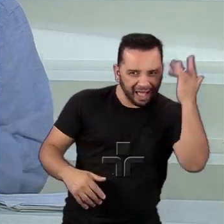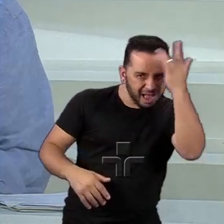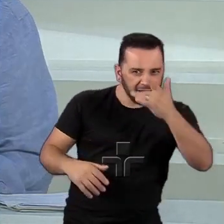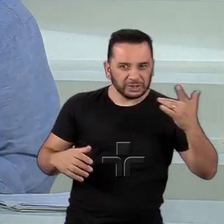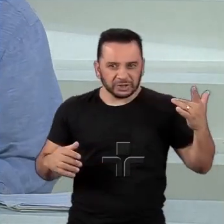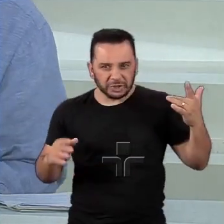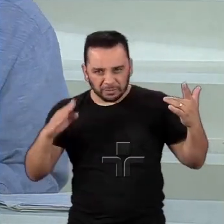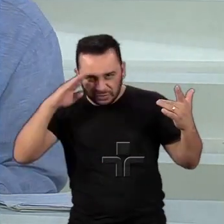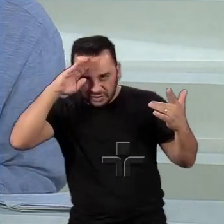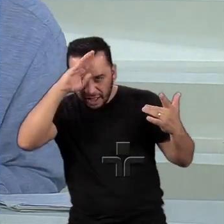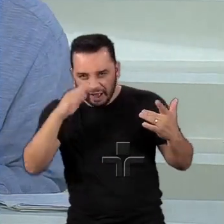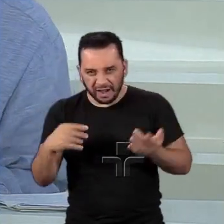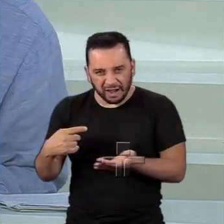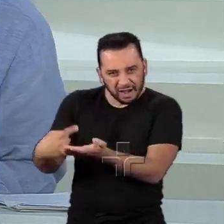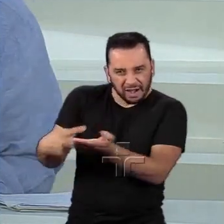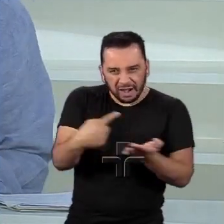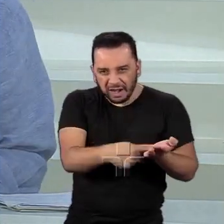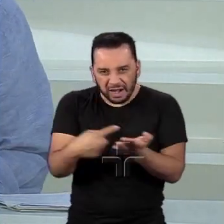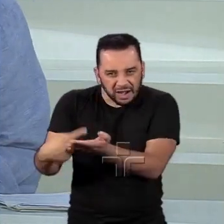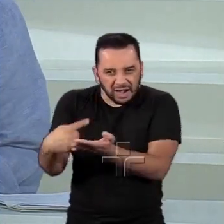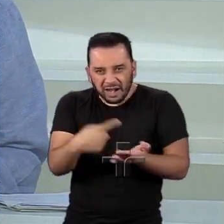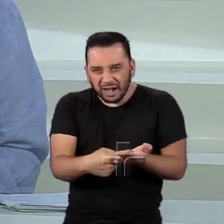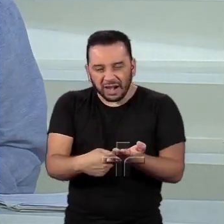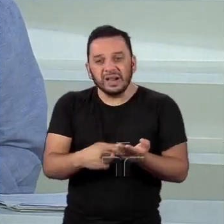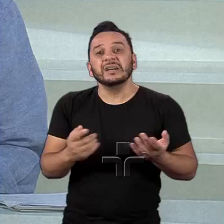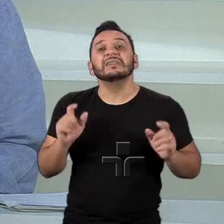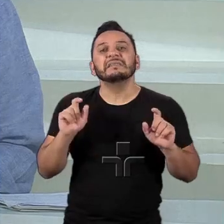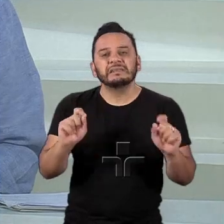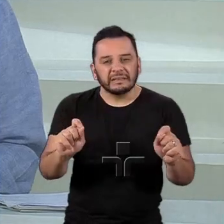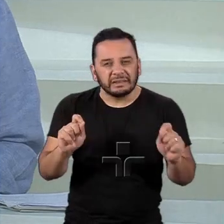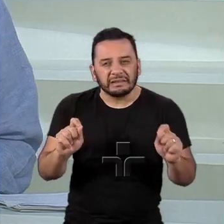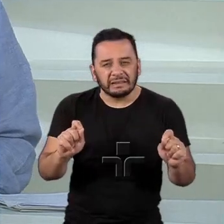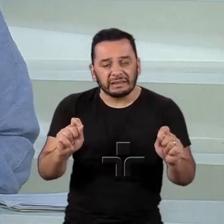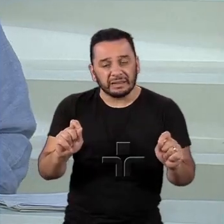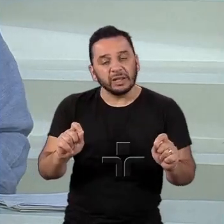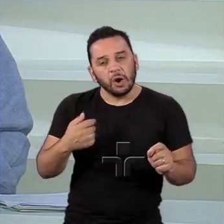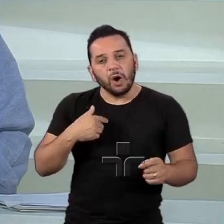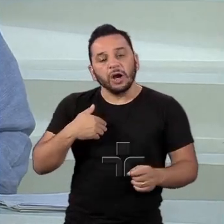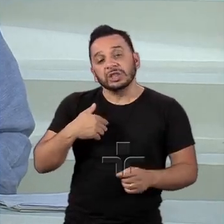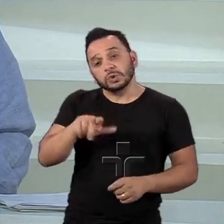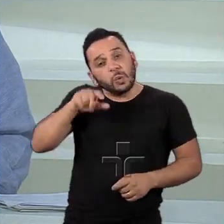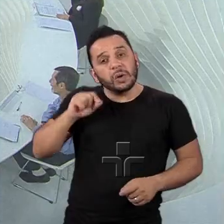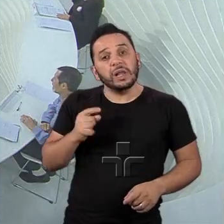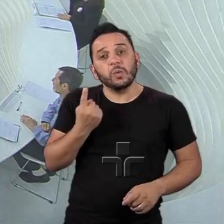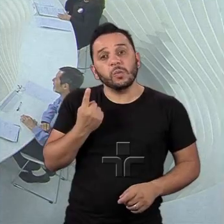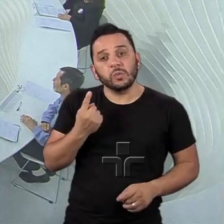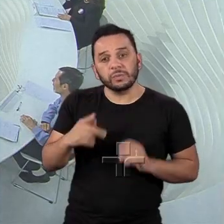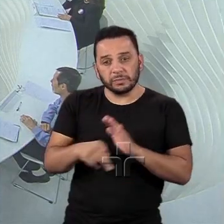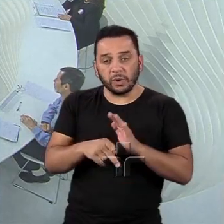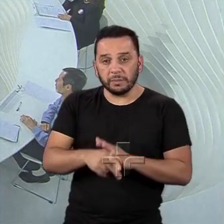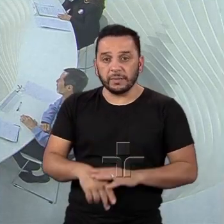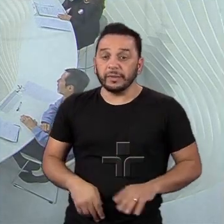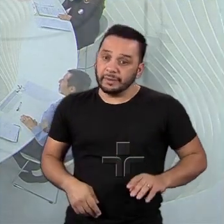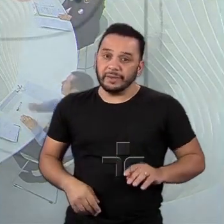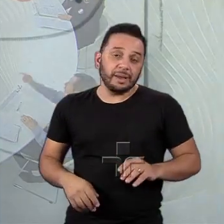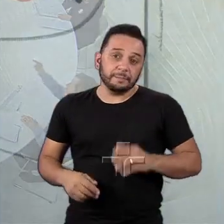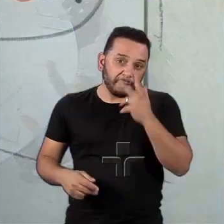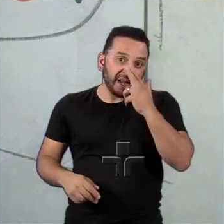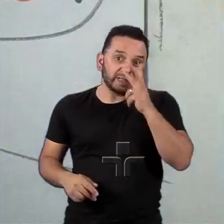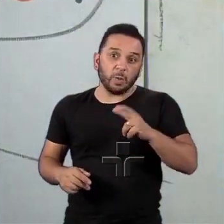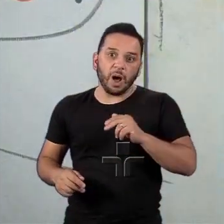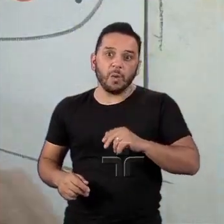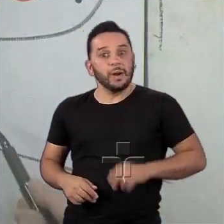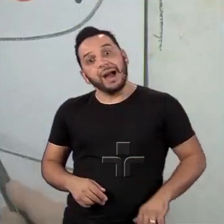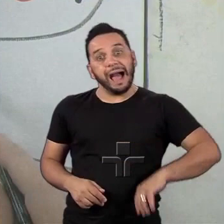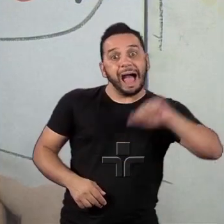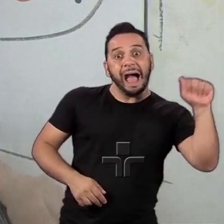turno para obrigar a maioria do país que não os querem ser obrigado a escolher entre A e Z, entre extremos, que vão... Qual